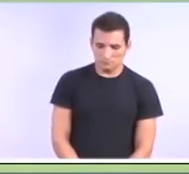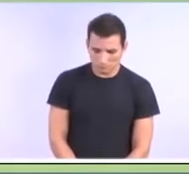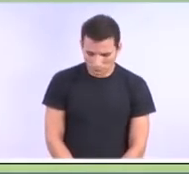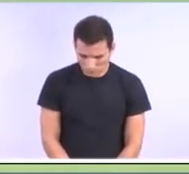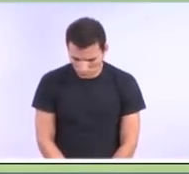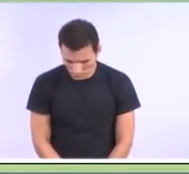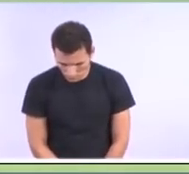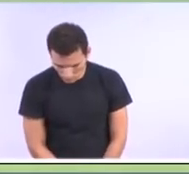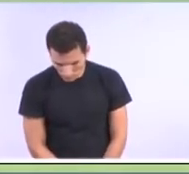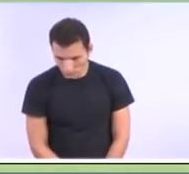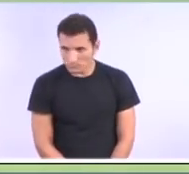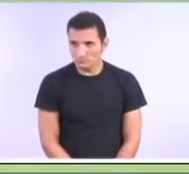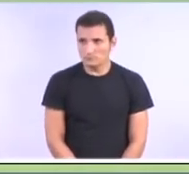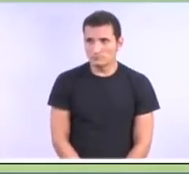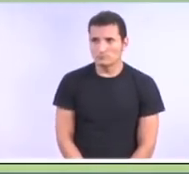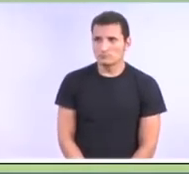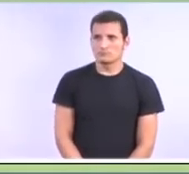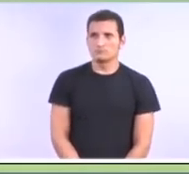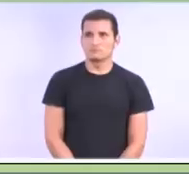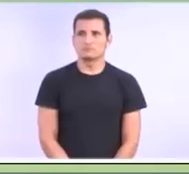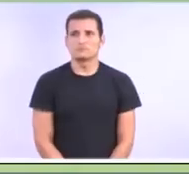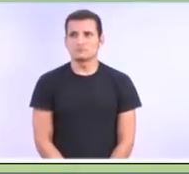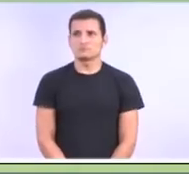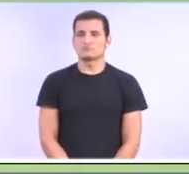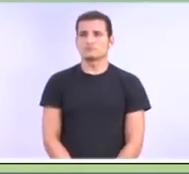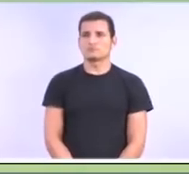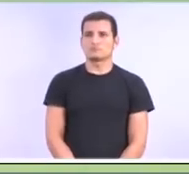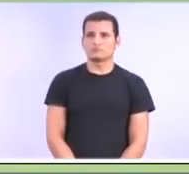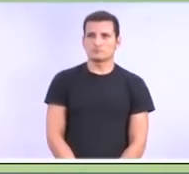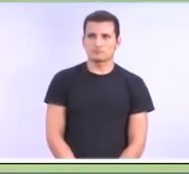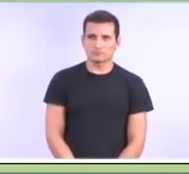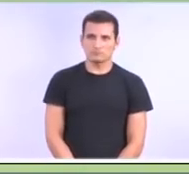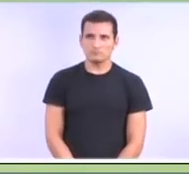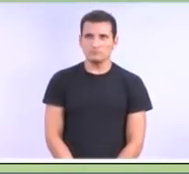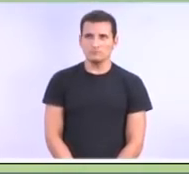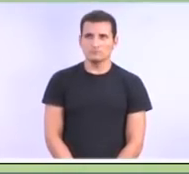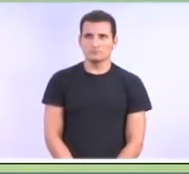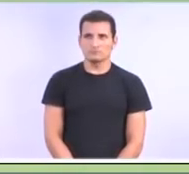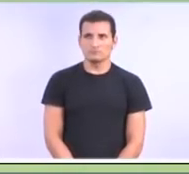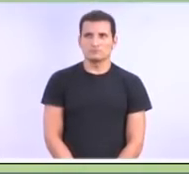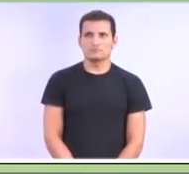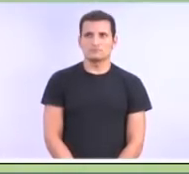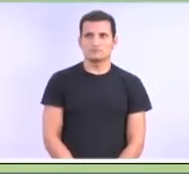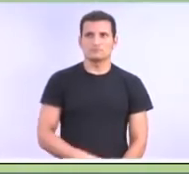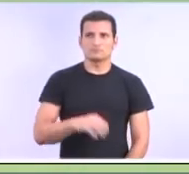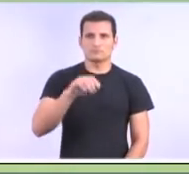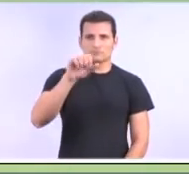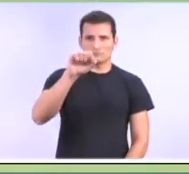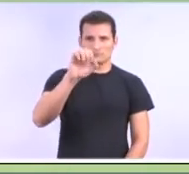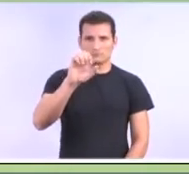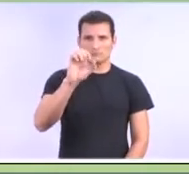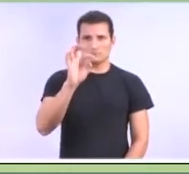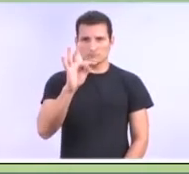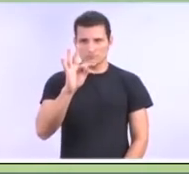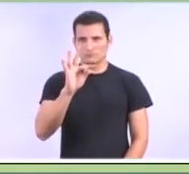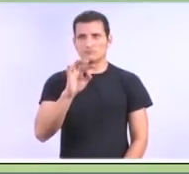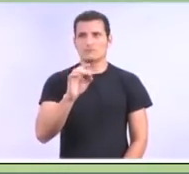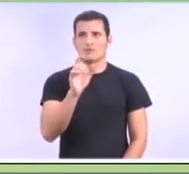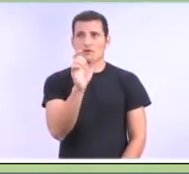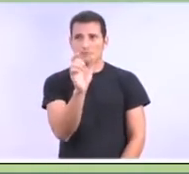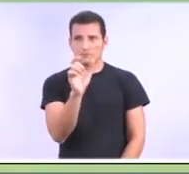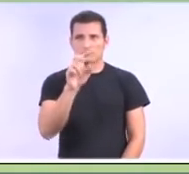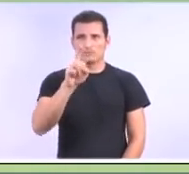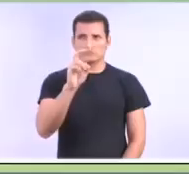chaves. Ele é público. Diferentemente do get, todo set é void. Todo set é